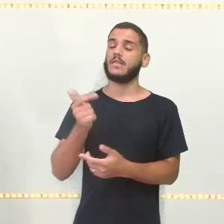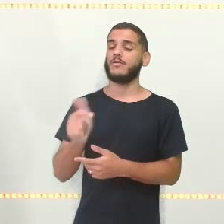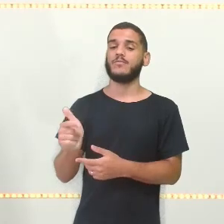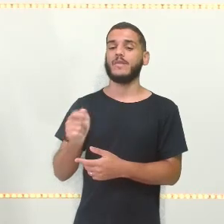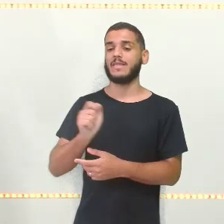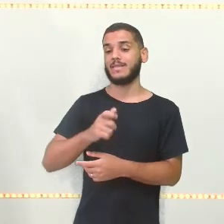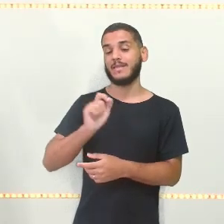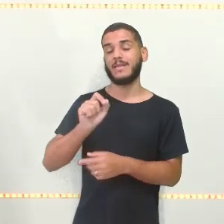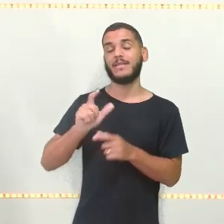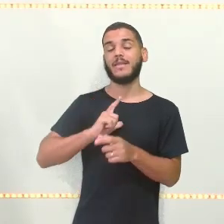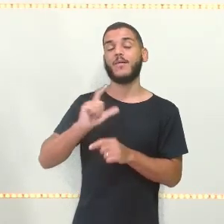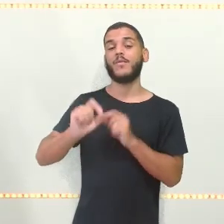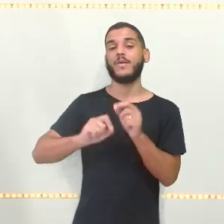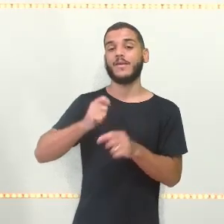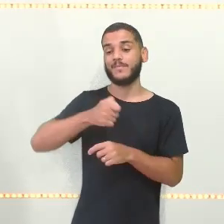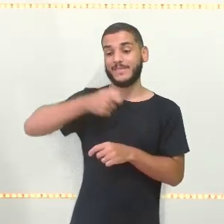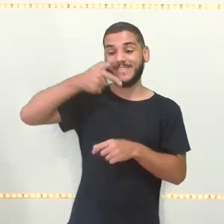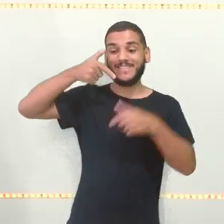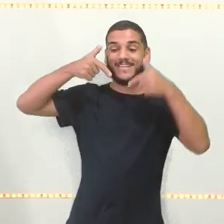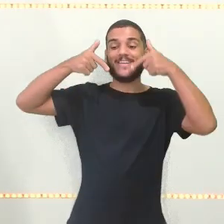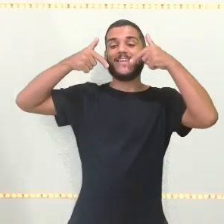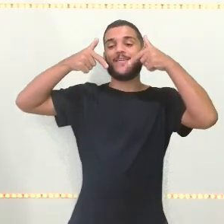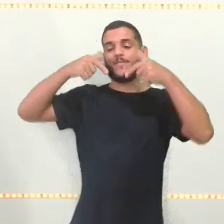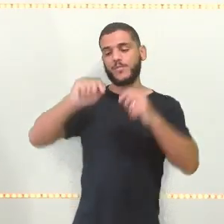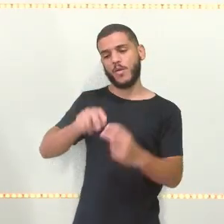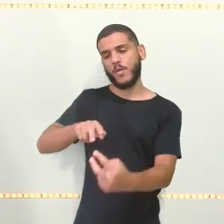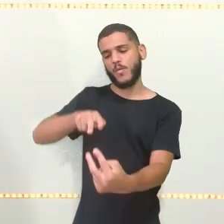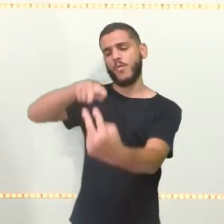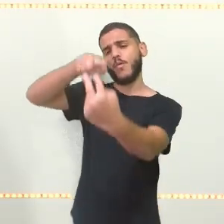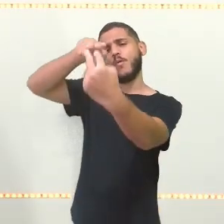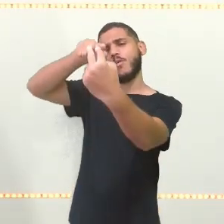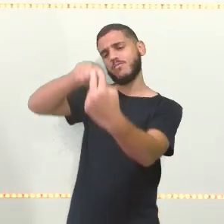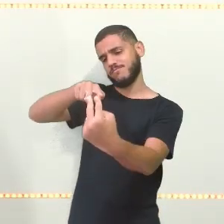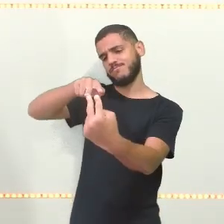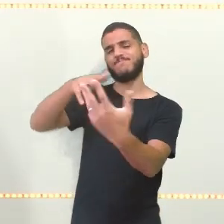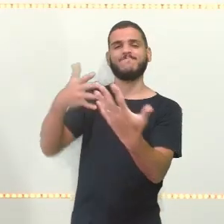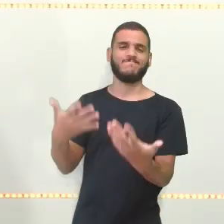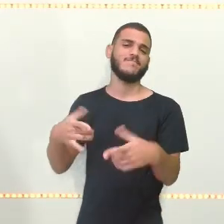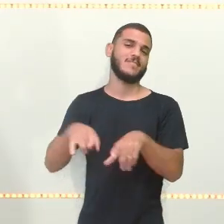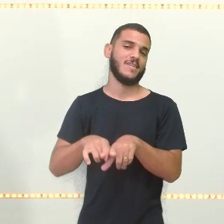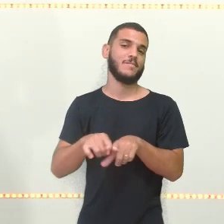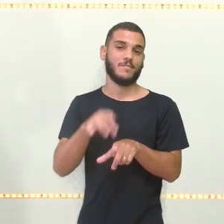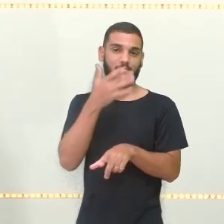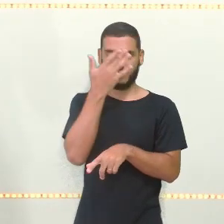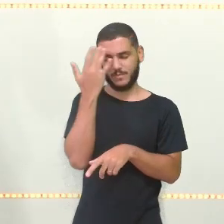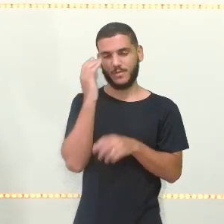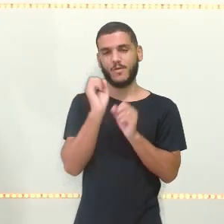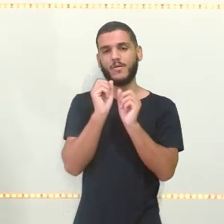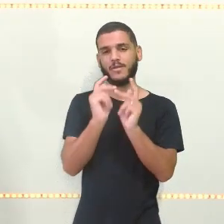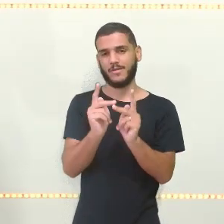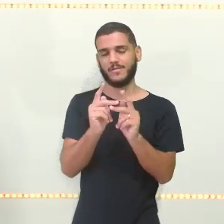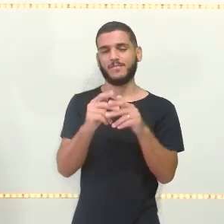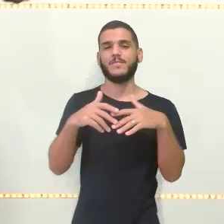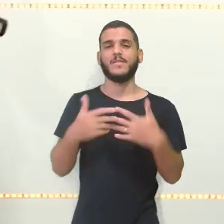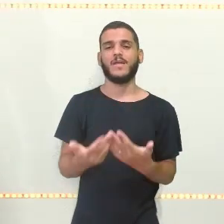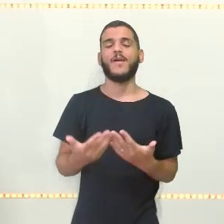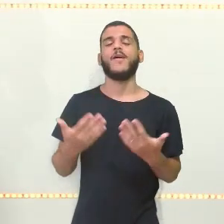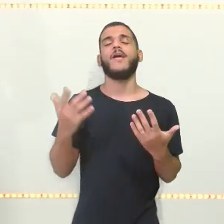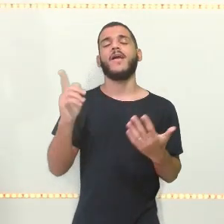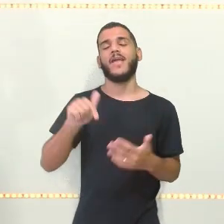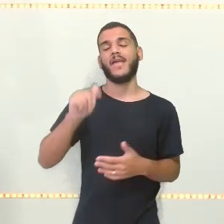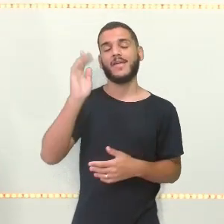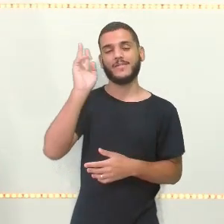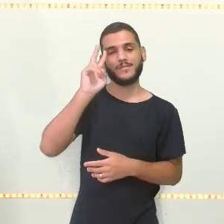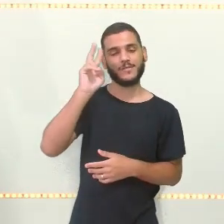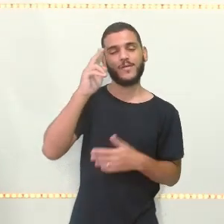um sorriso, não é? Um olhar afetuoso para essas pessoas, tá, gente? E essa foi a